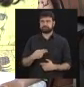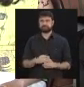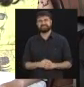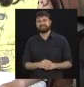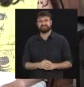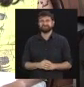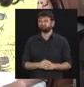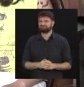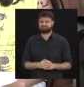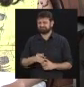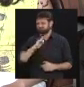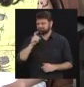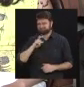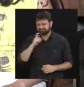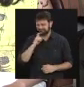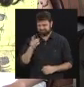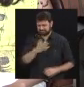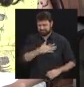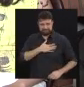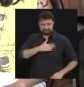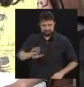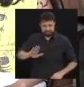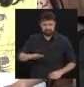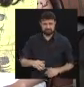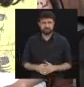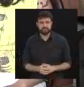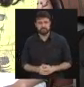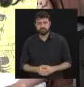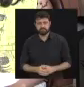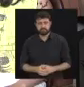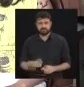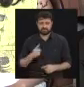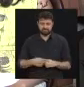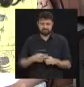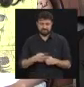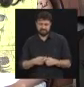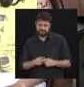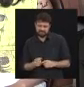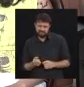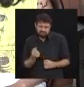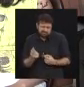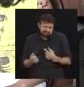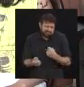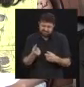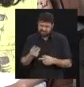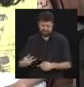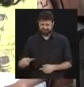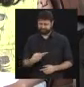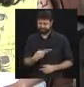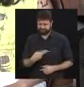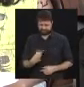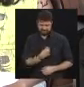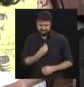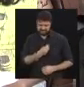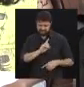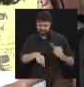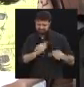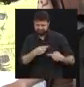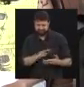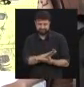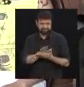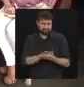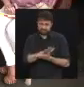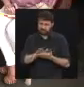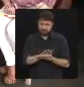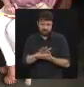momento nenhuma delas me agrada, porque pode corrigir pouca coisa e tal, mas não vai ter uma influência maior no